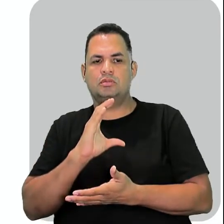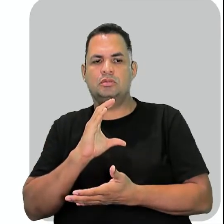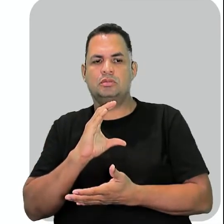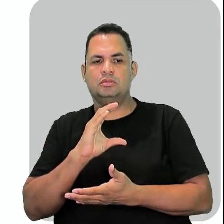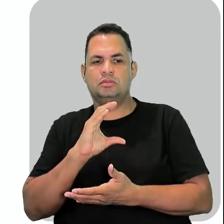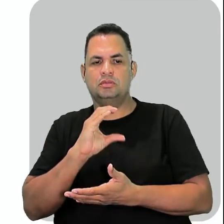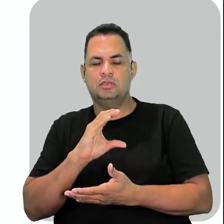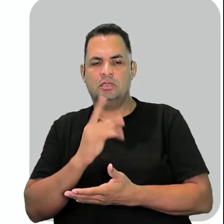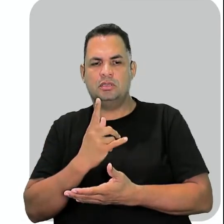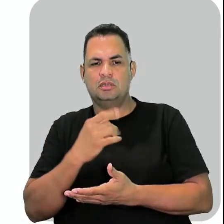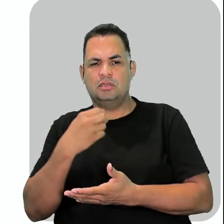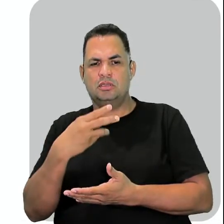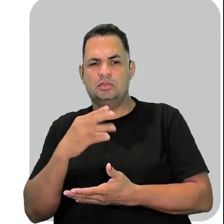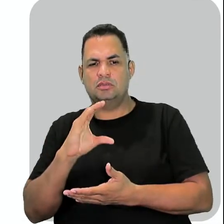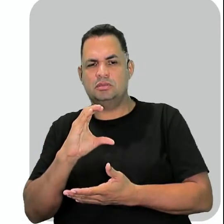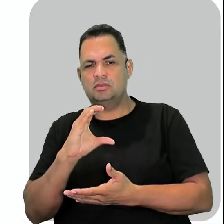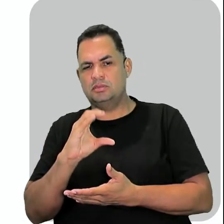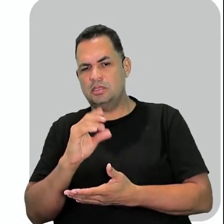CH3,